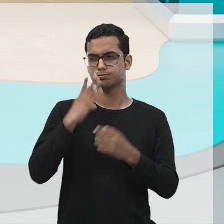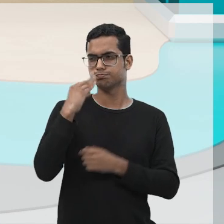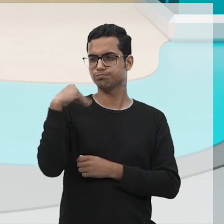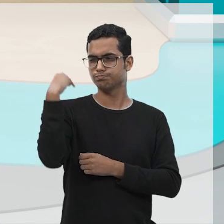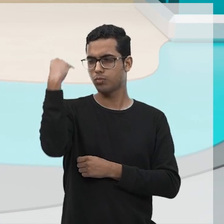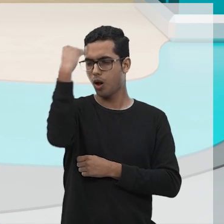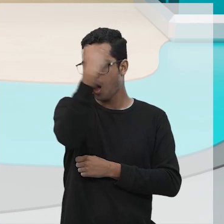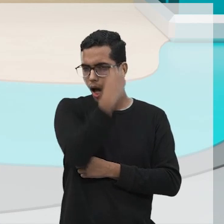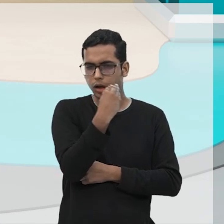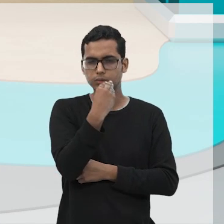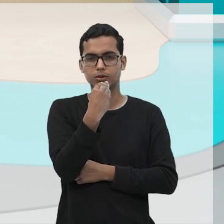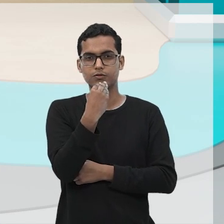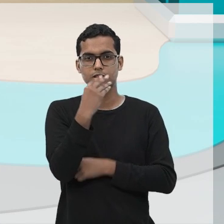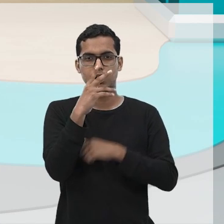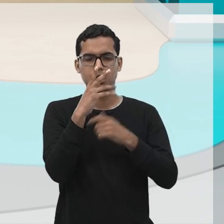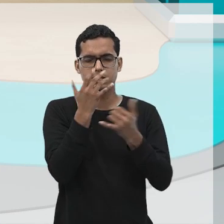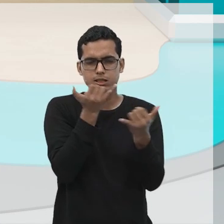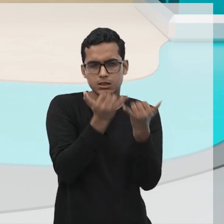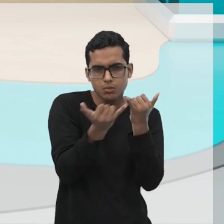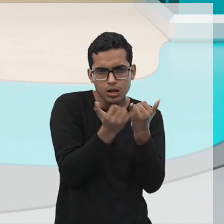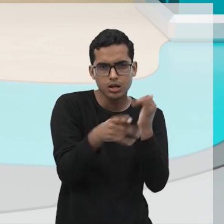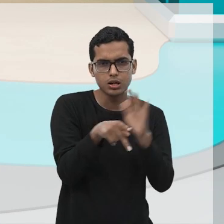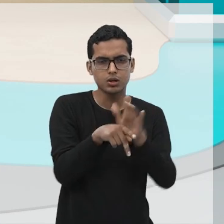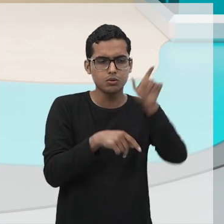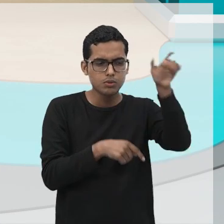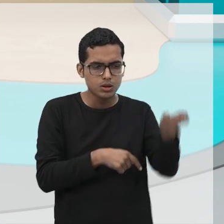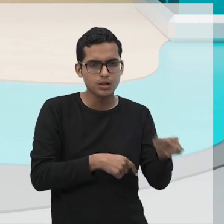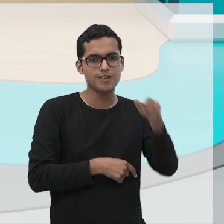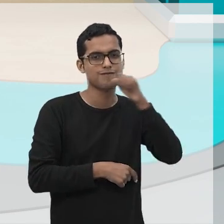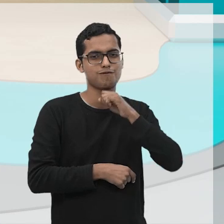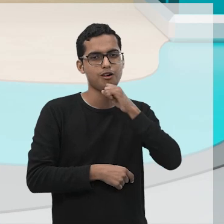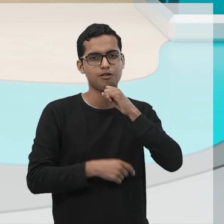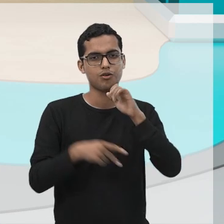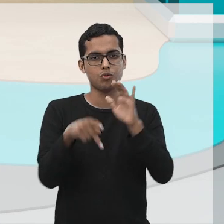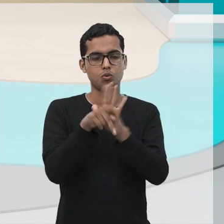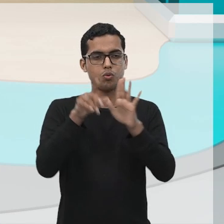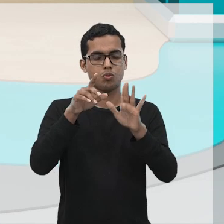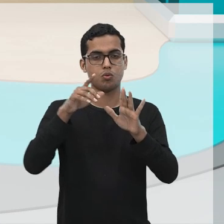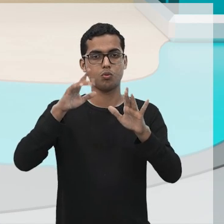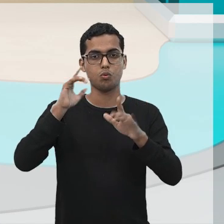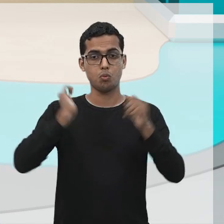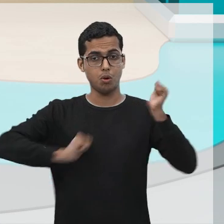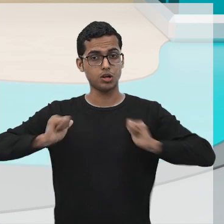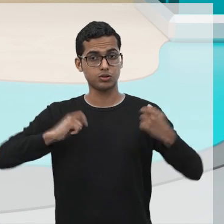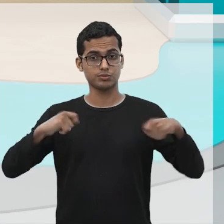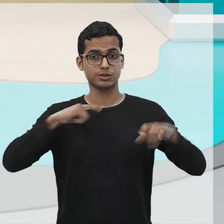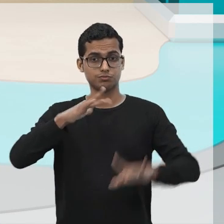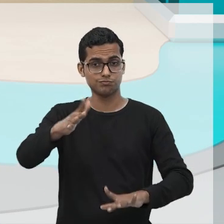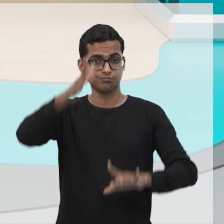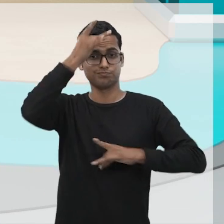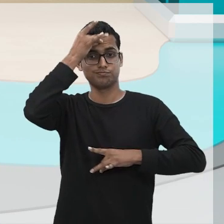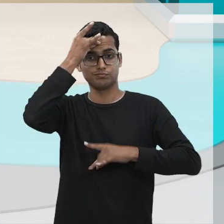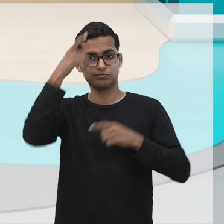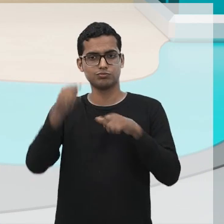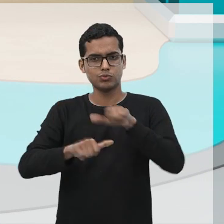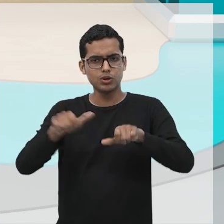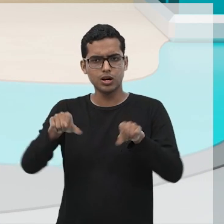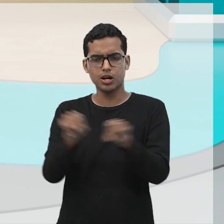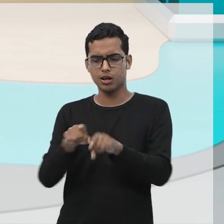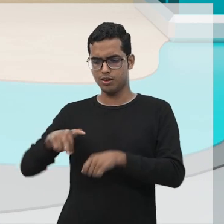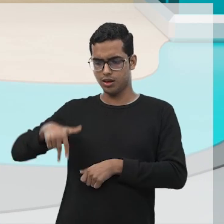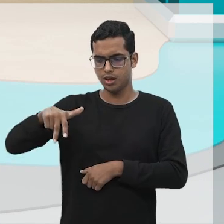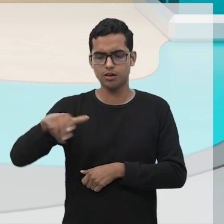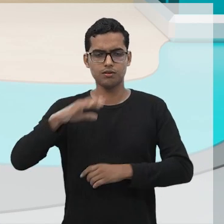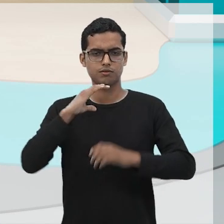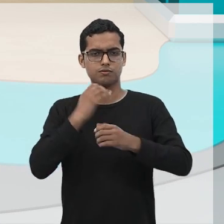para aparecer. Então, ele tem que mudar a forma dele andar, a forma dele falar, ele tem que fazer um